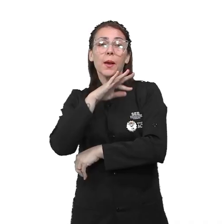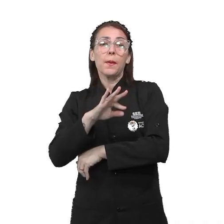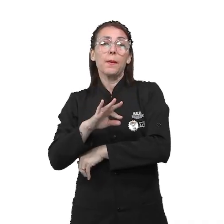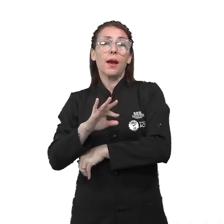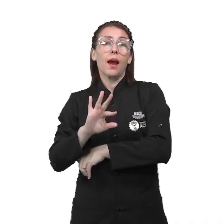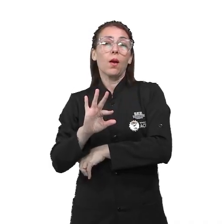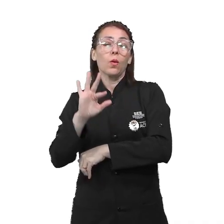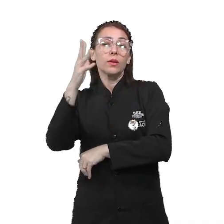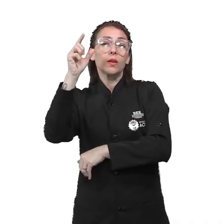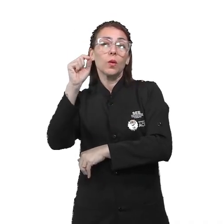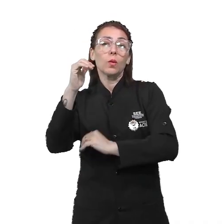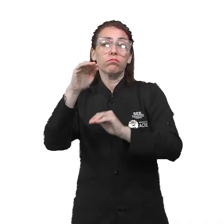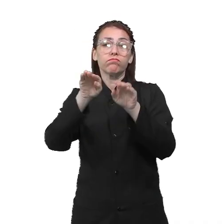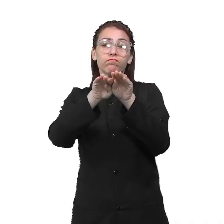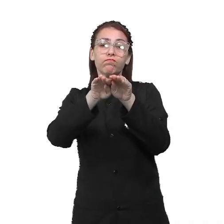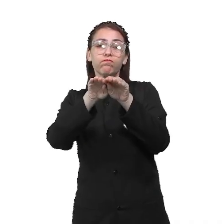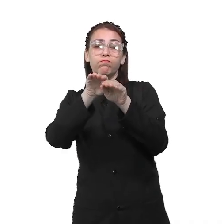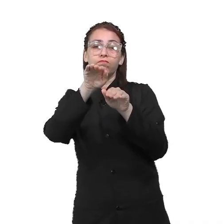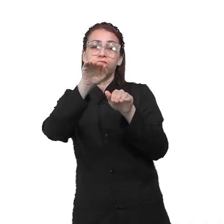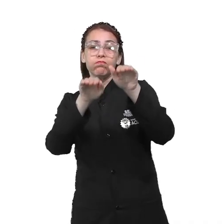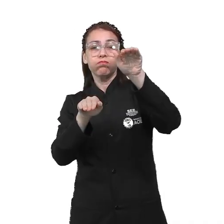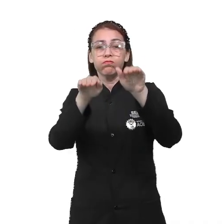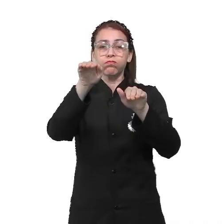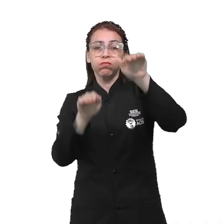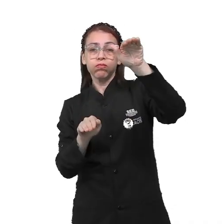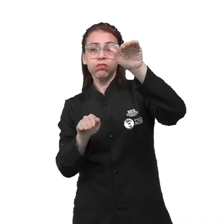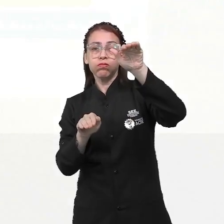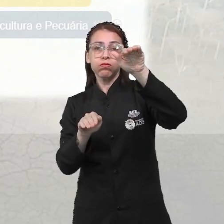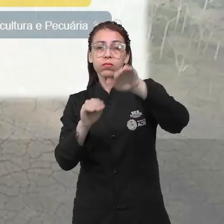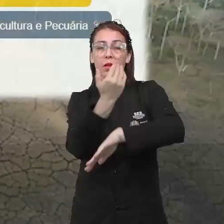aí o desequilíbrio ambiental.